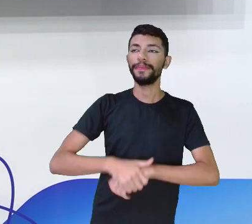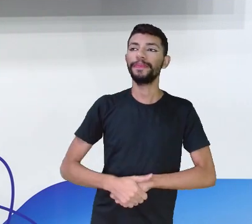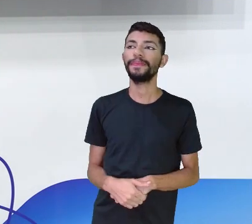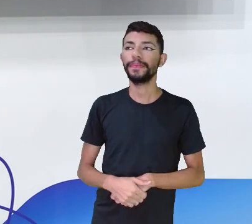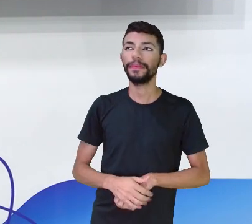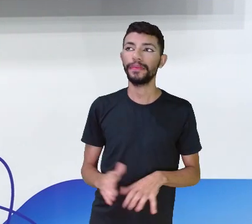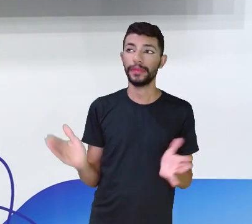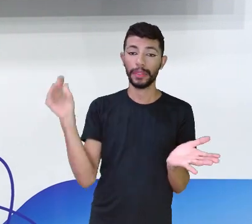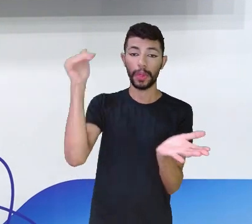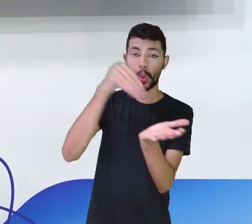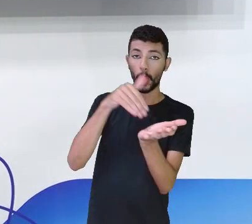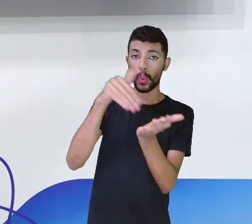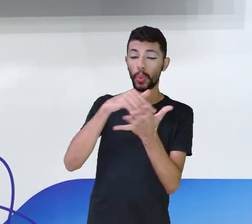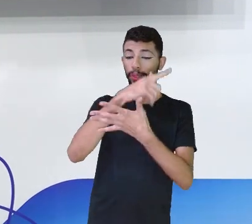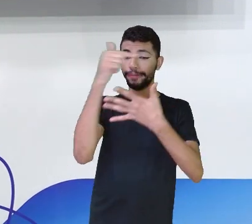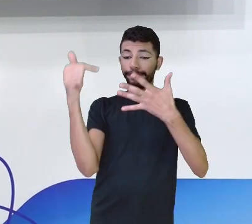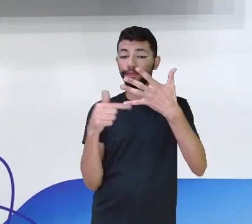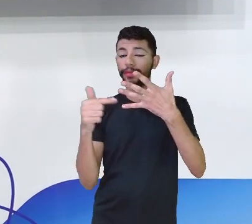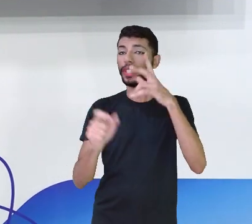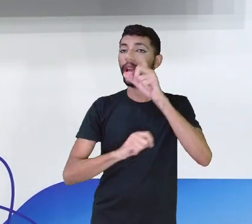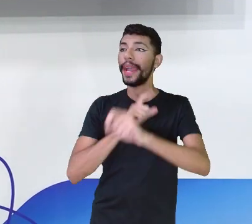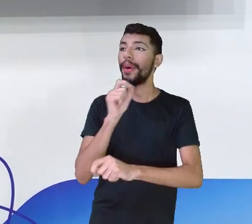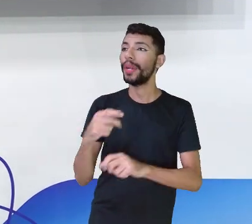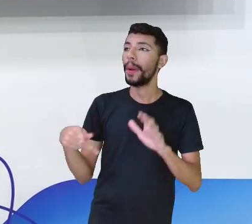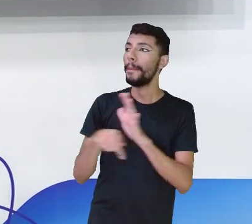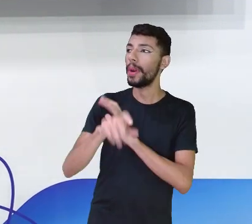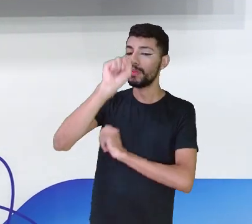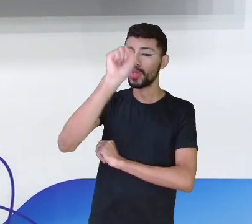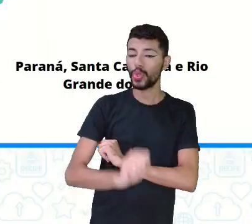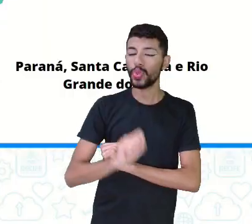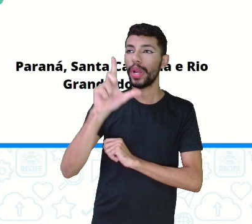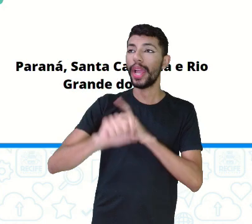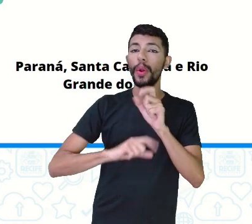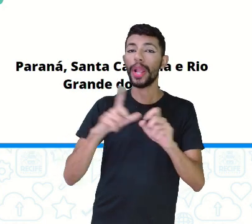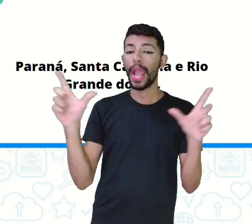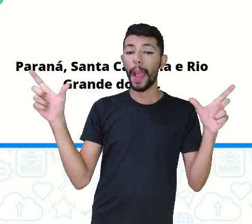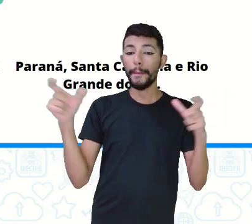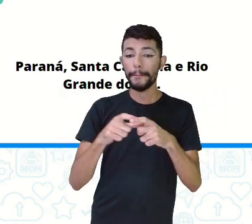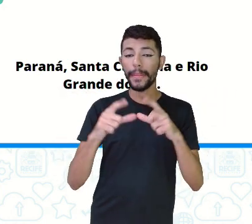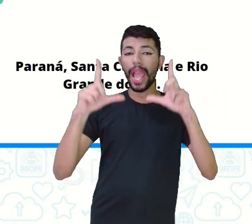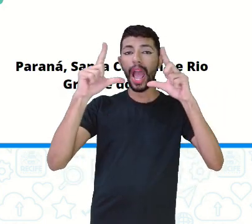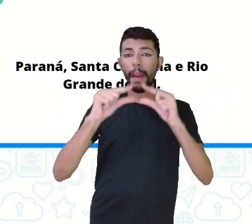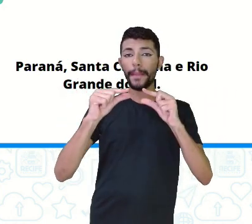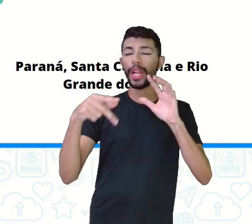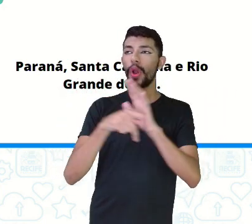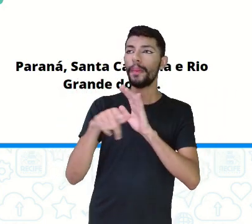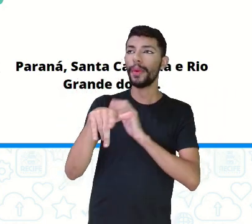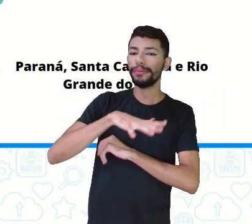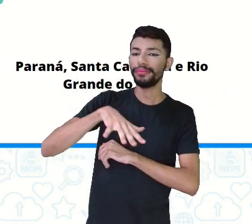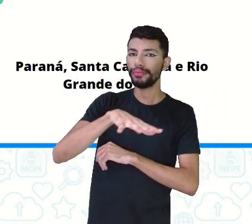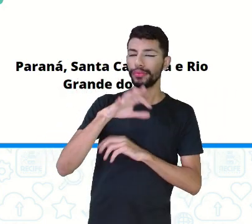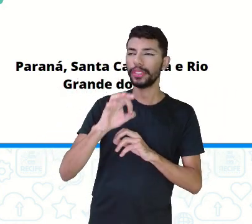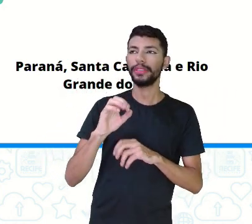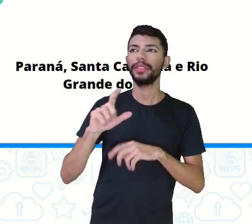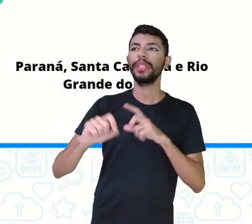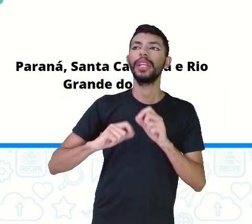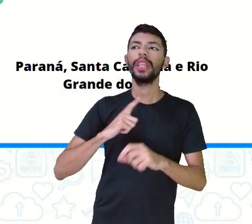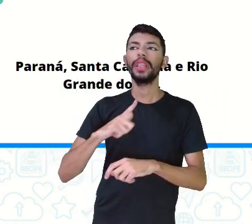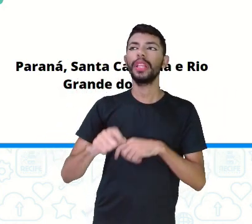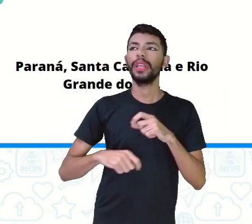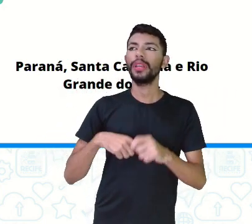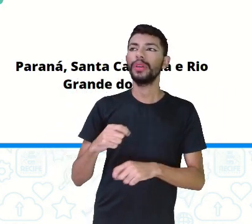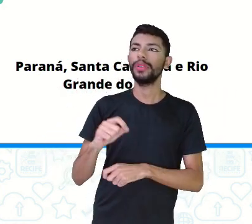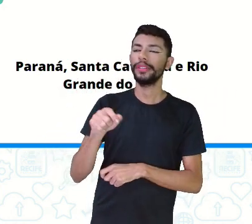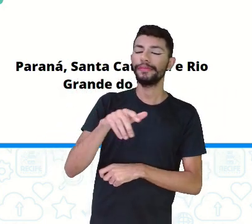último, a gente fecha com a região Sul, que é a menor região em extensão territorial do país, com a área